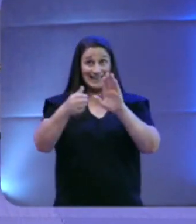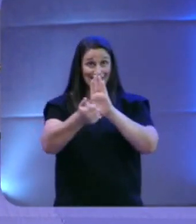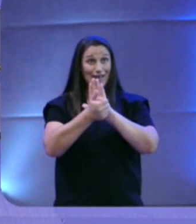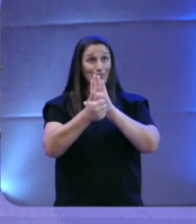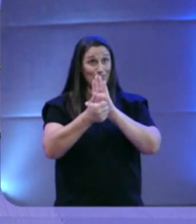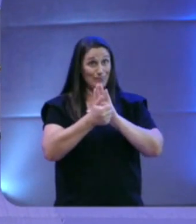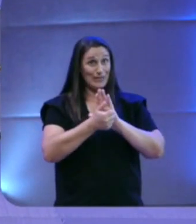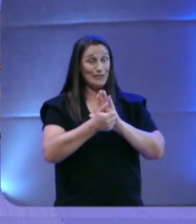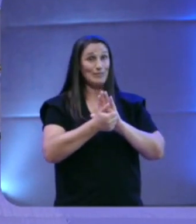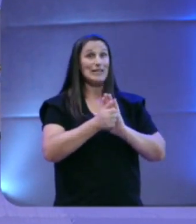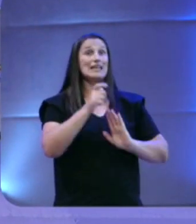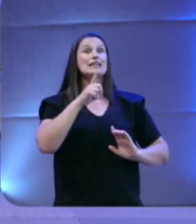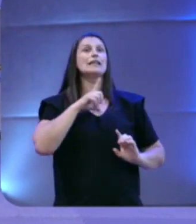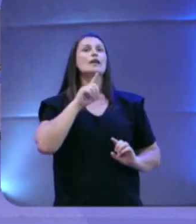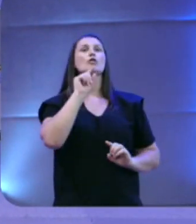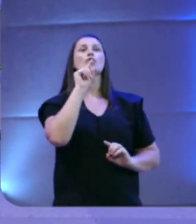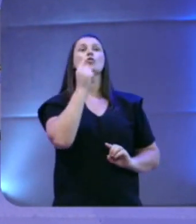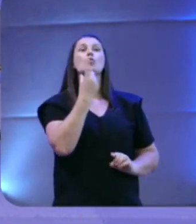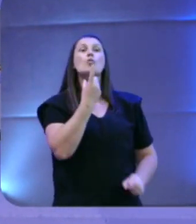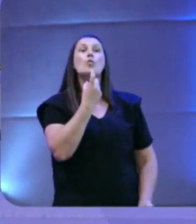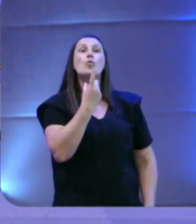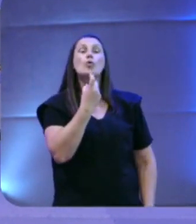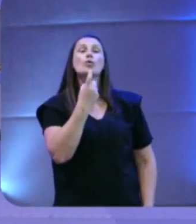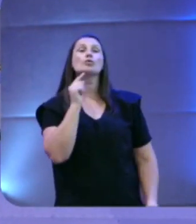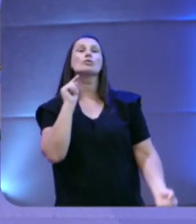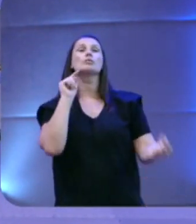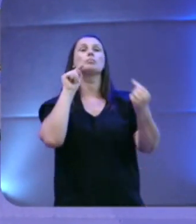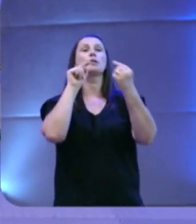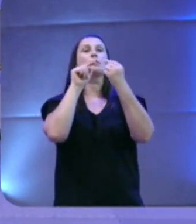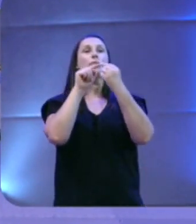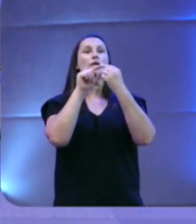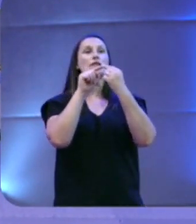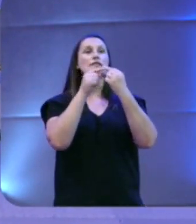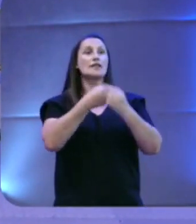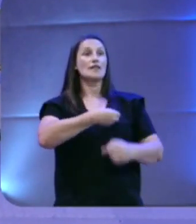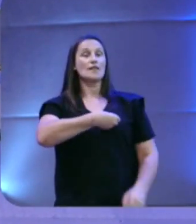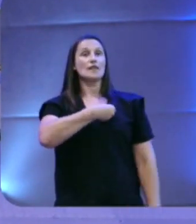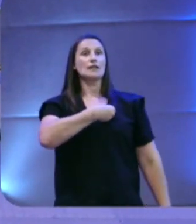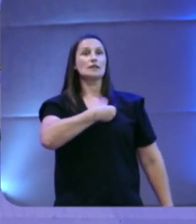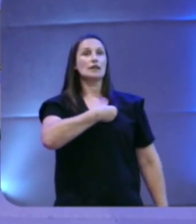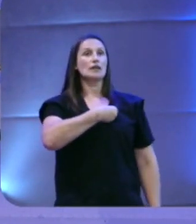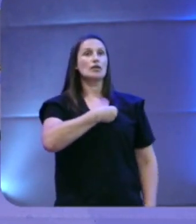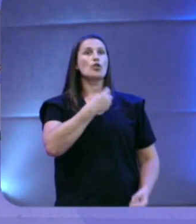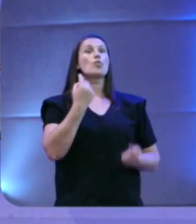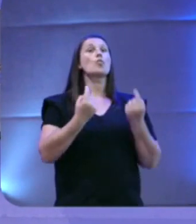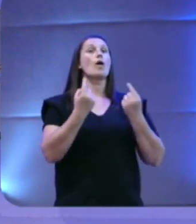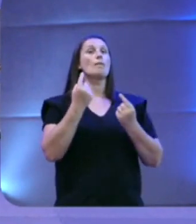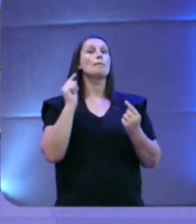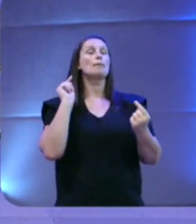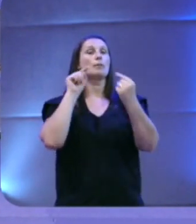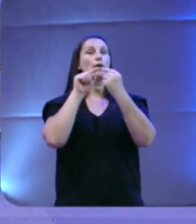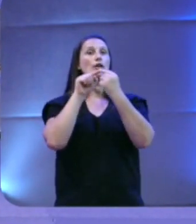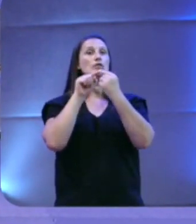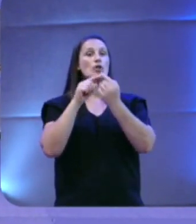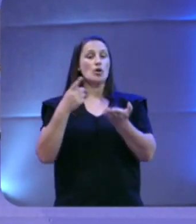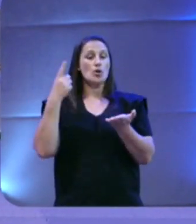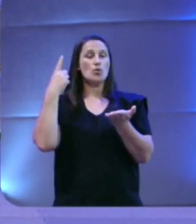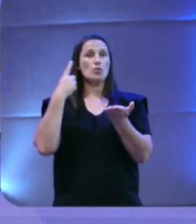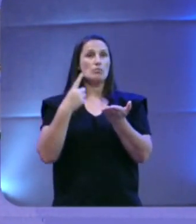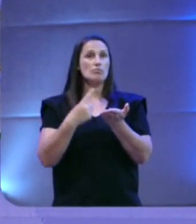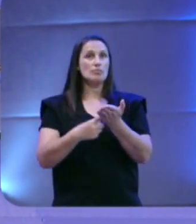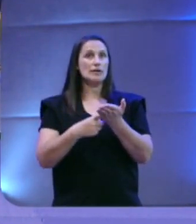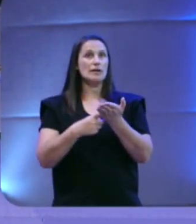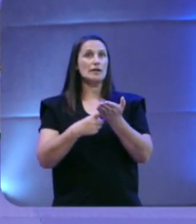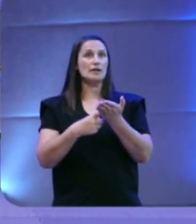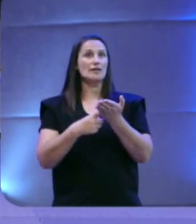devem ter um único propósito em suas vidas em 2020. Qual é esse propósito? Cumprir a